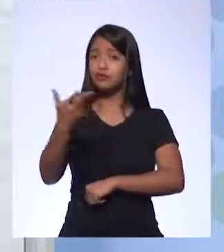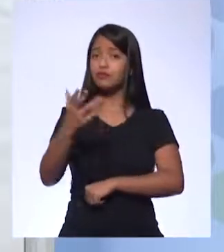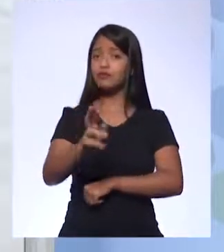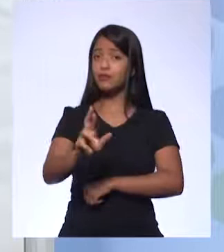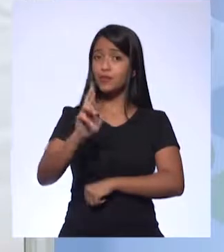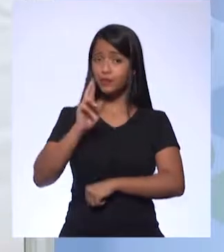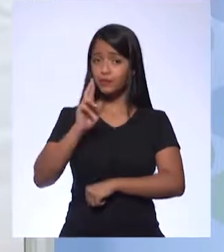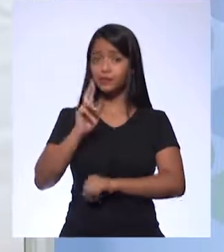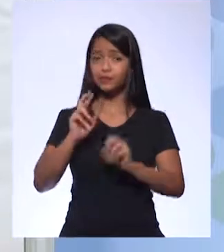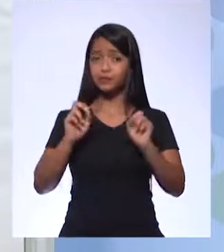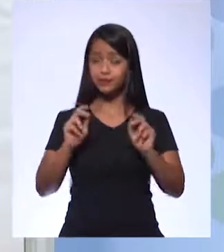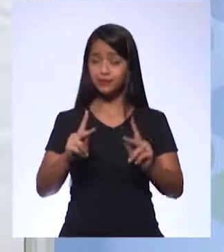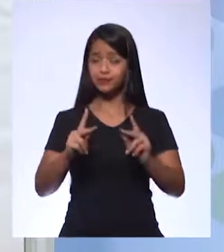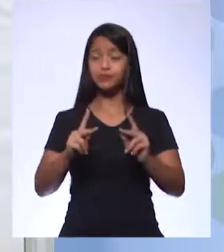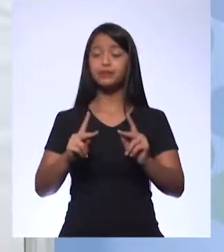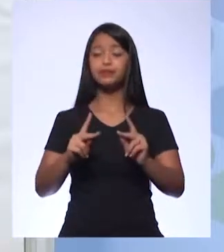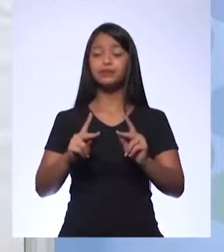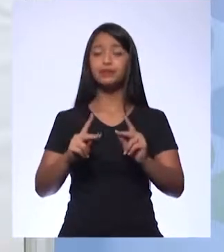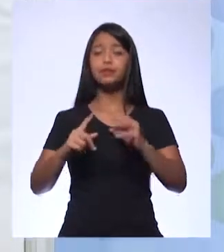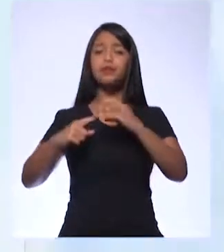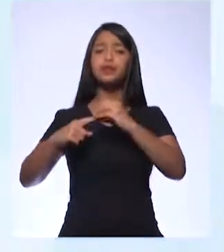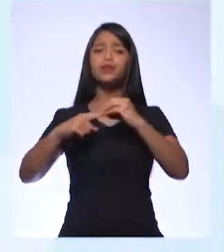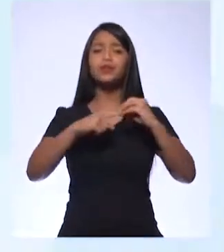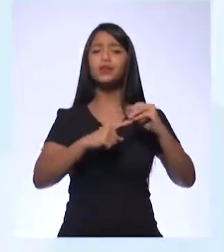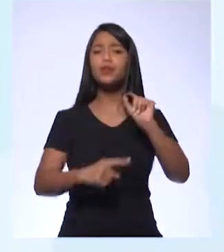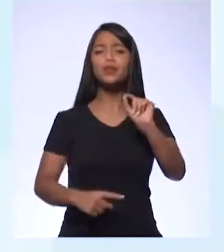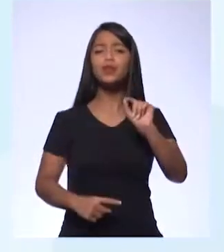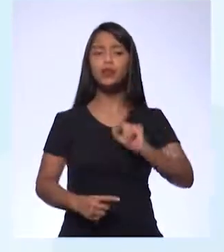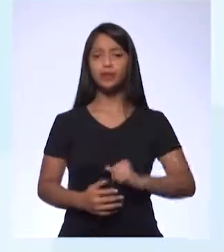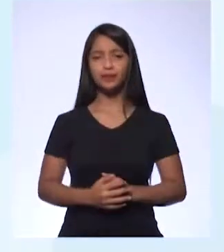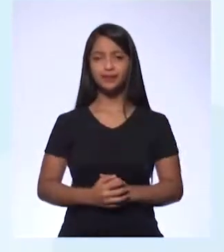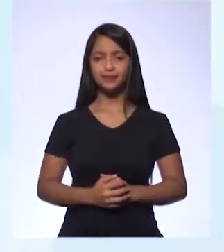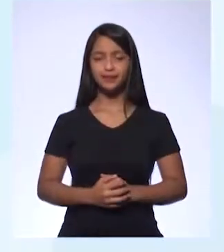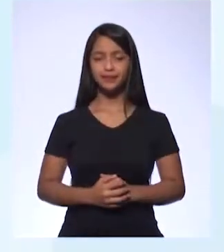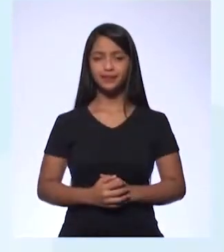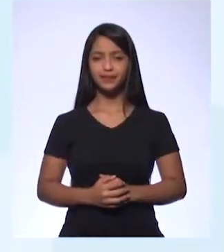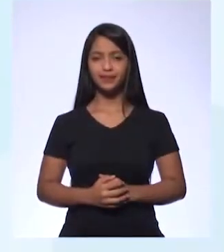chat para você dizer para mim aí, então, o que é um protozoário, tá bom?